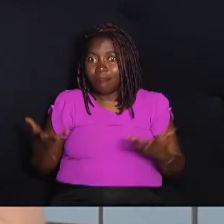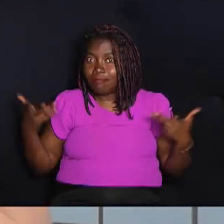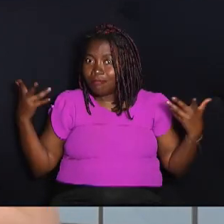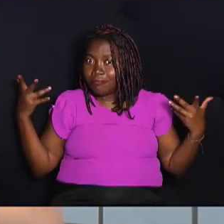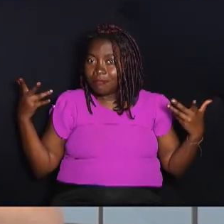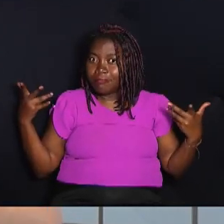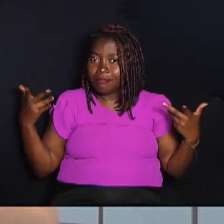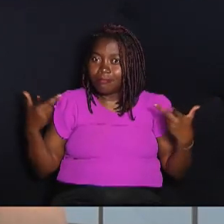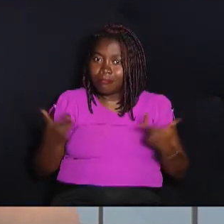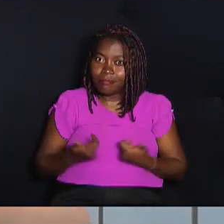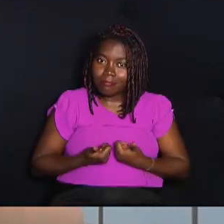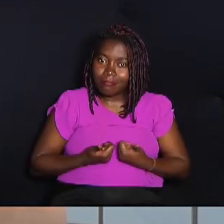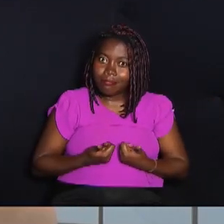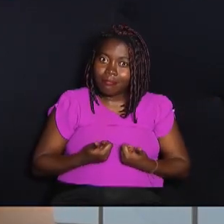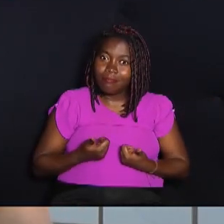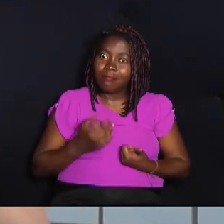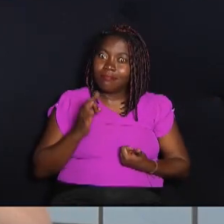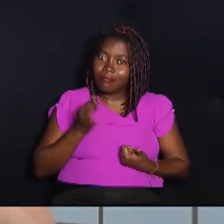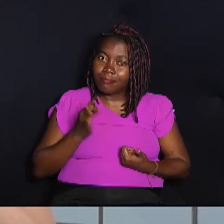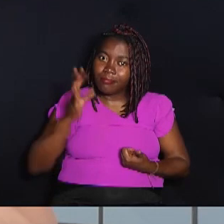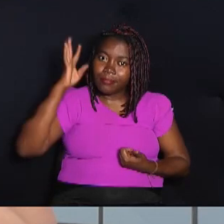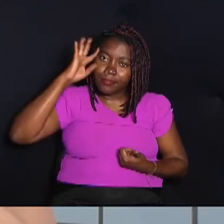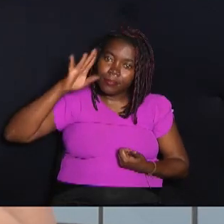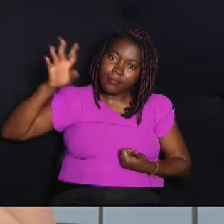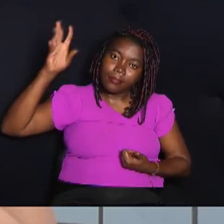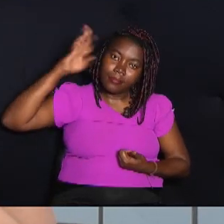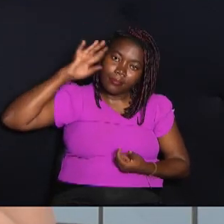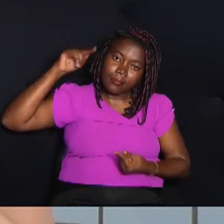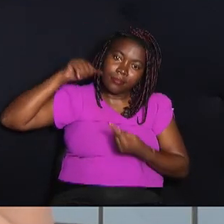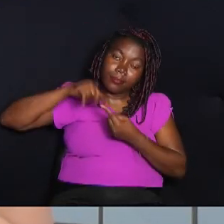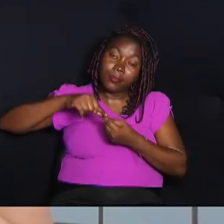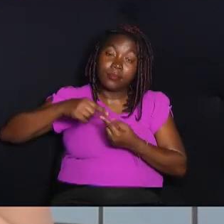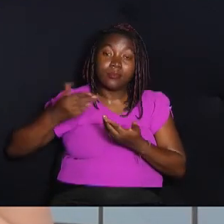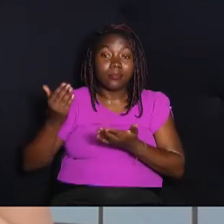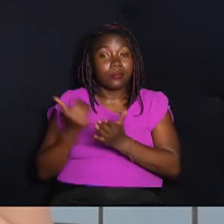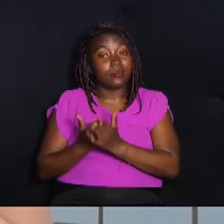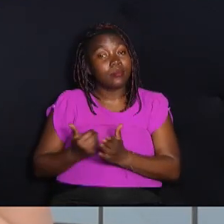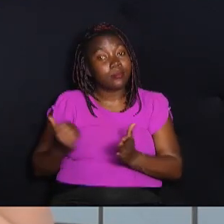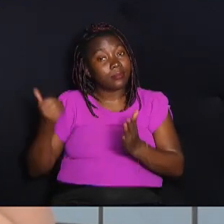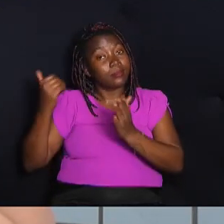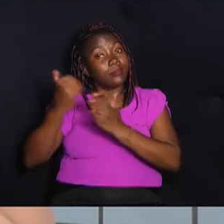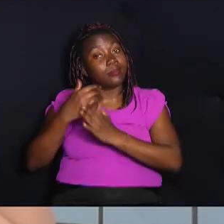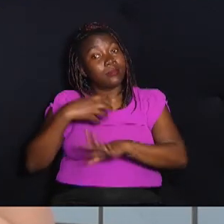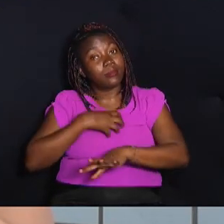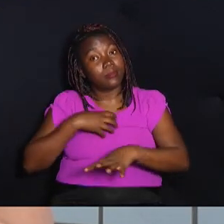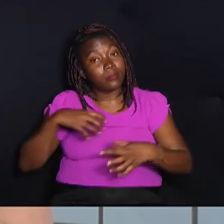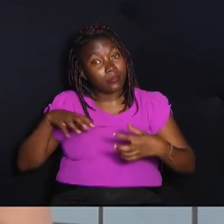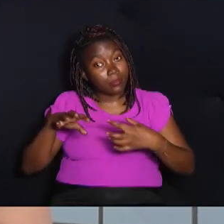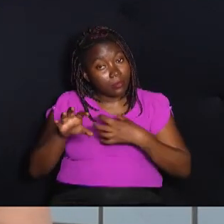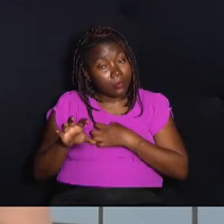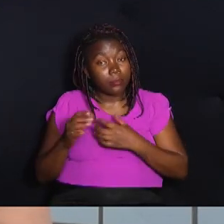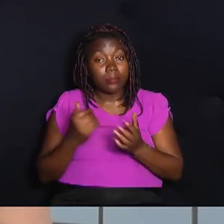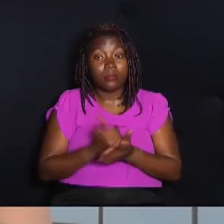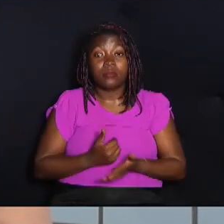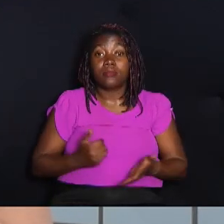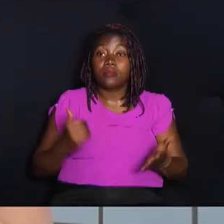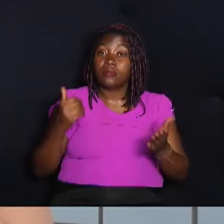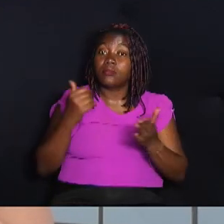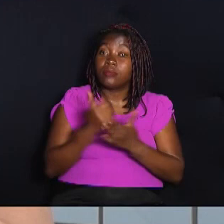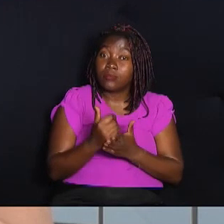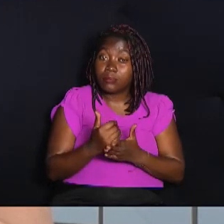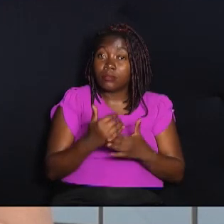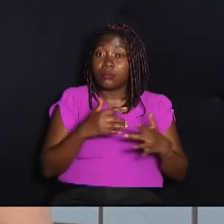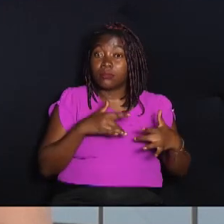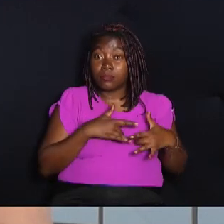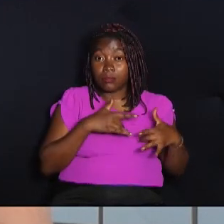incrível. Né? A gente sonhava com aquilo. Então, isso aumenta a empatia, isso aumenta a solidariedade,